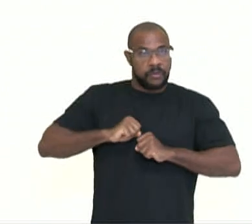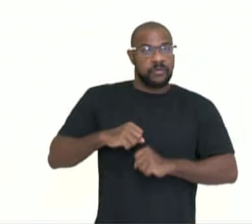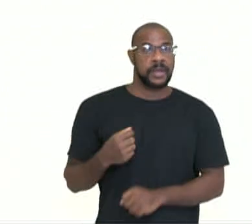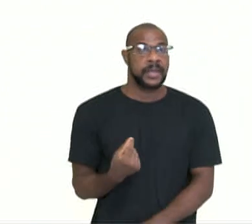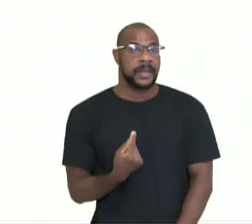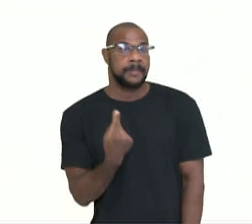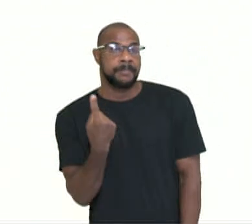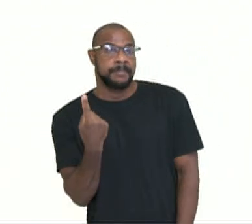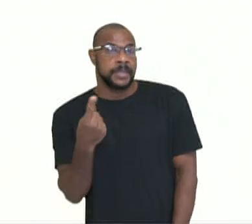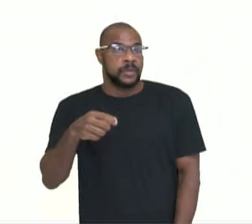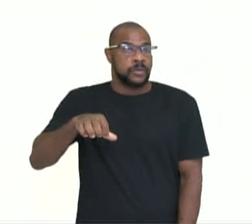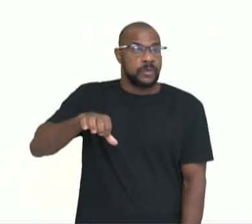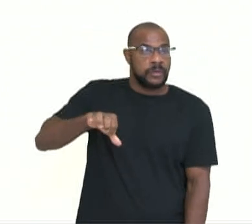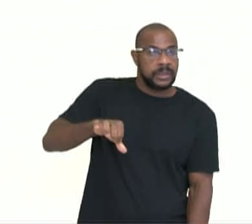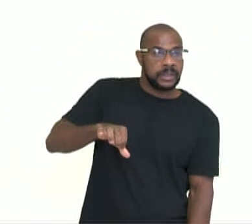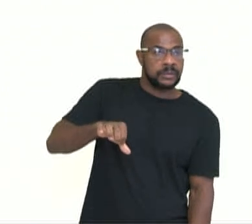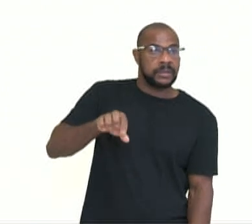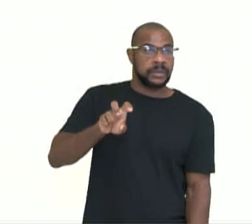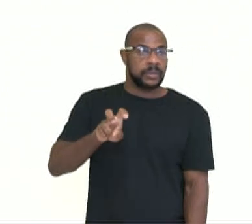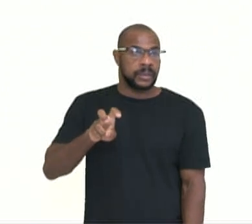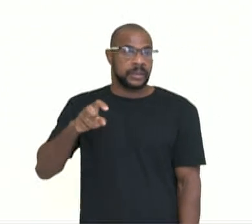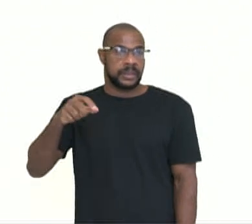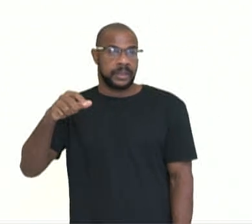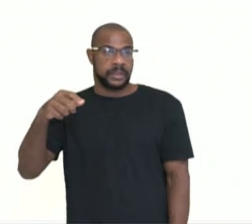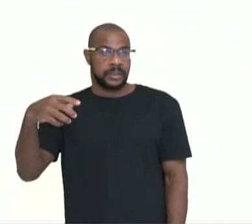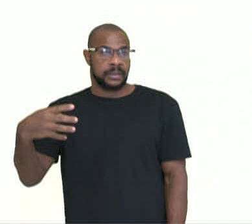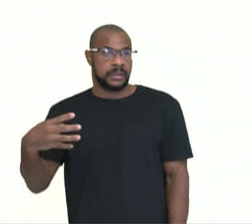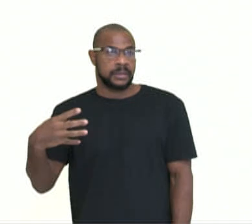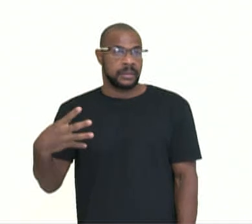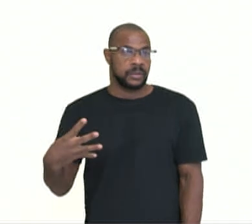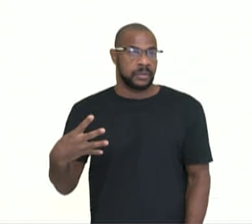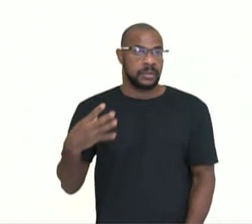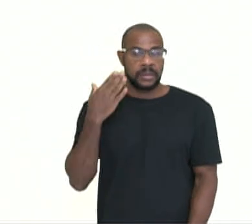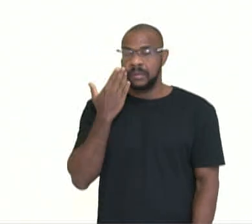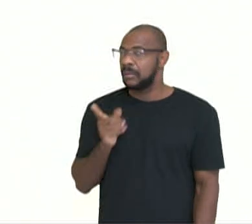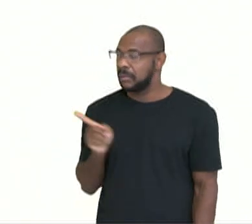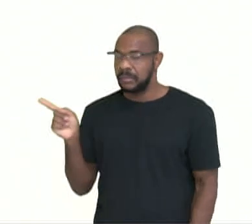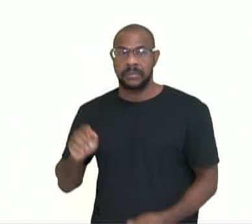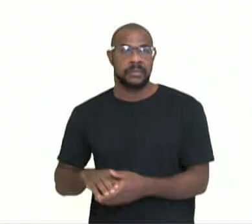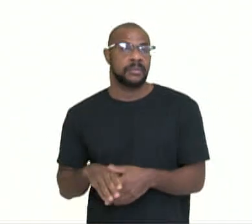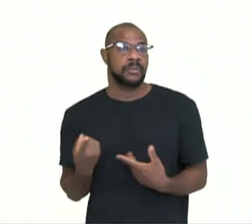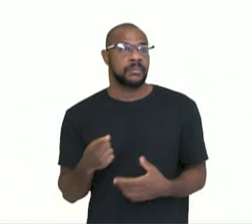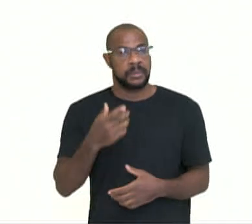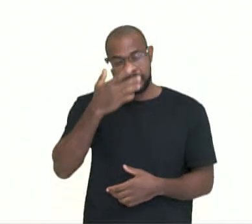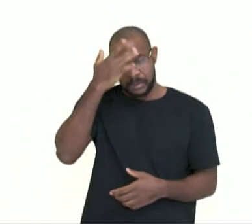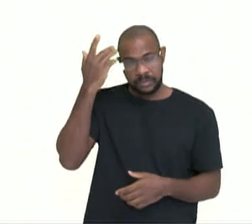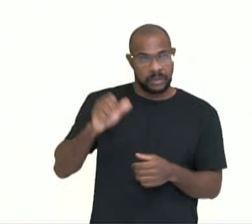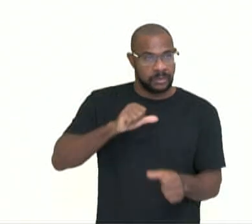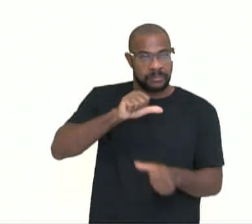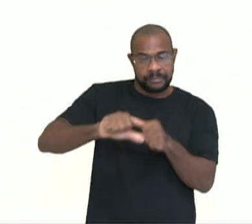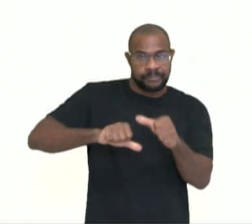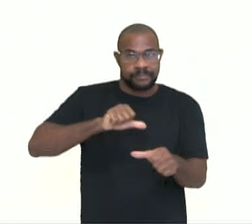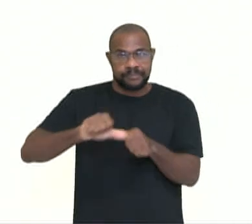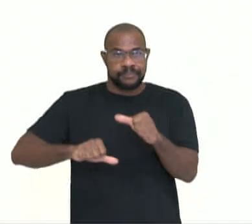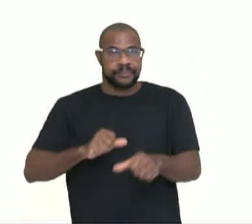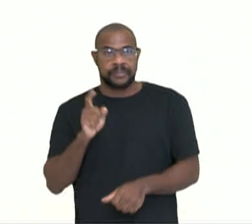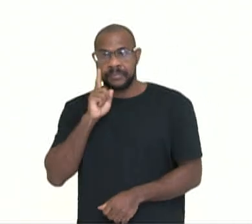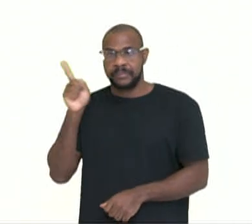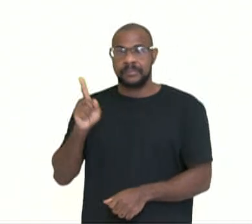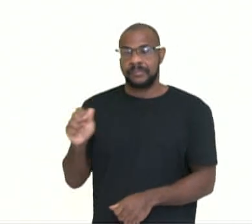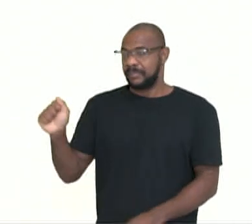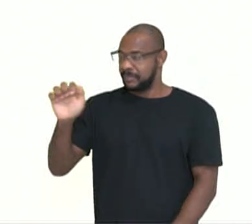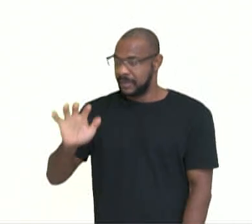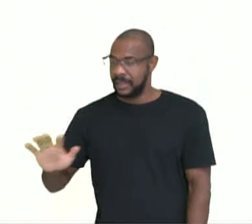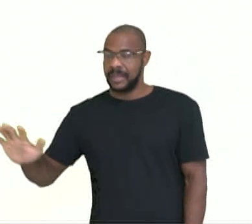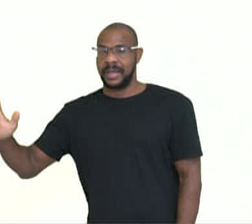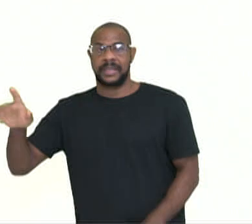Em 2007, apareceu no Gabão. Uma pessoa que foi infectada acabou viajando para a Ásia. Na Ásia também tem